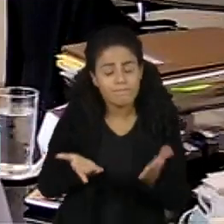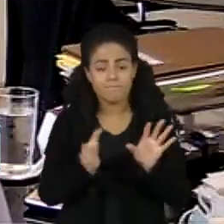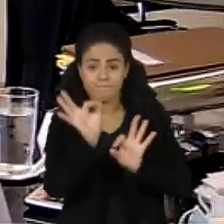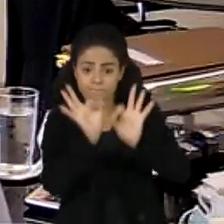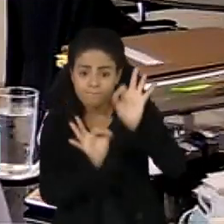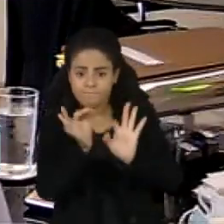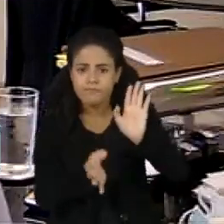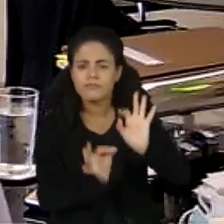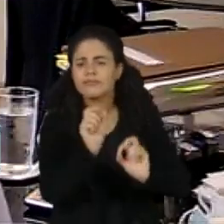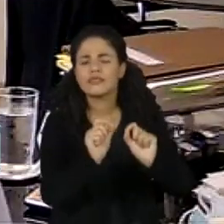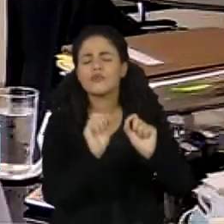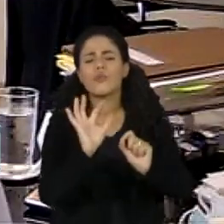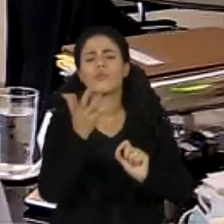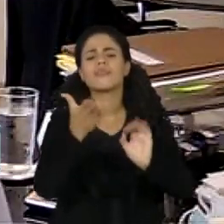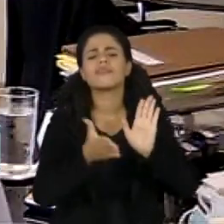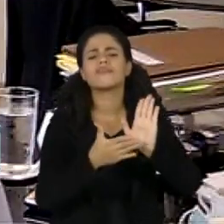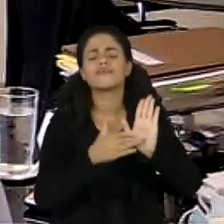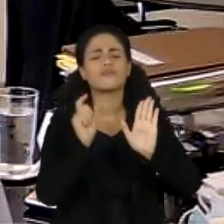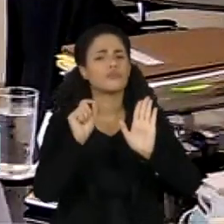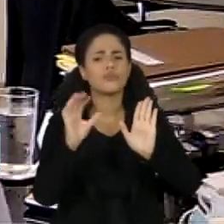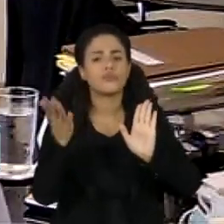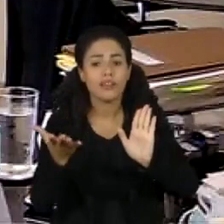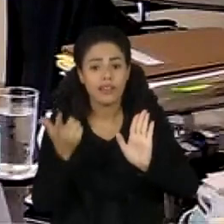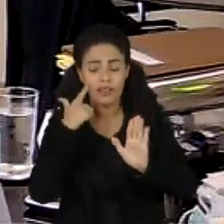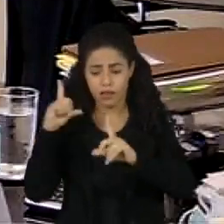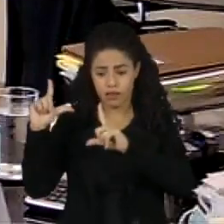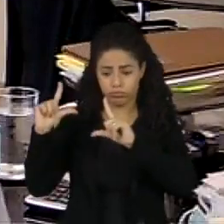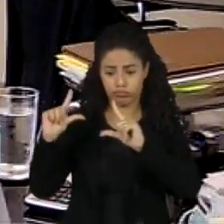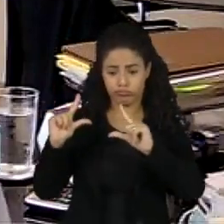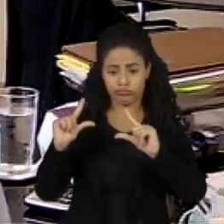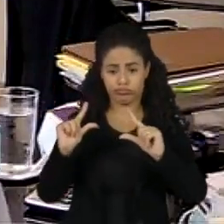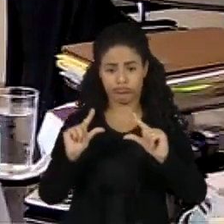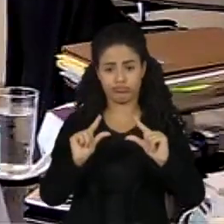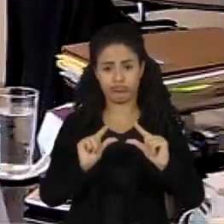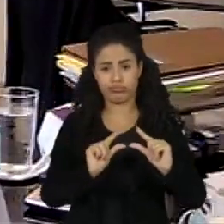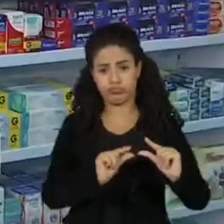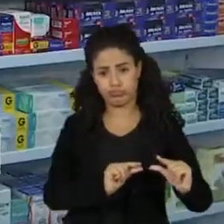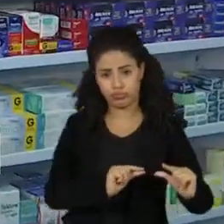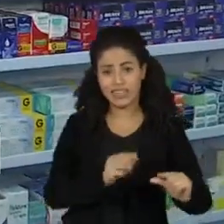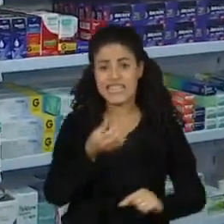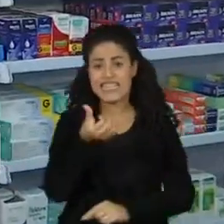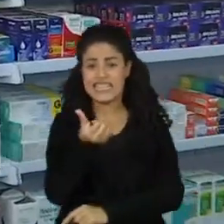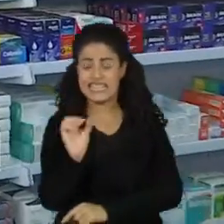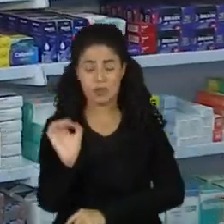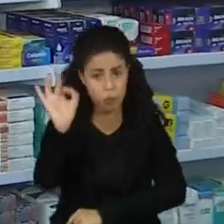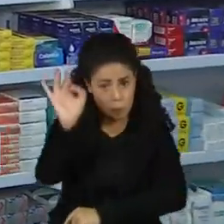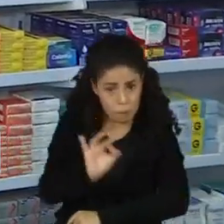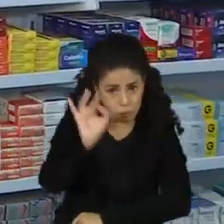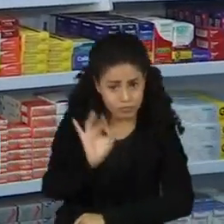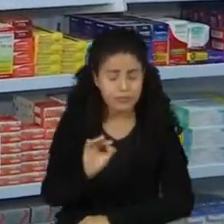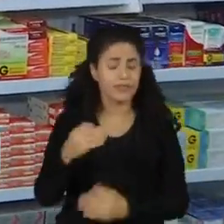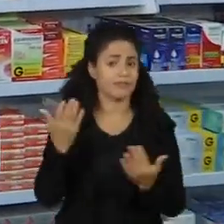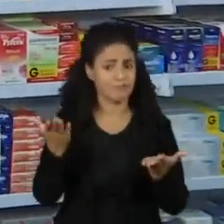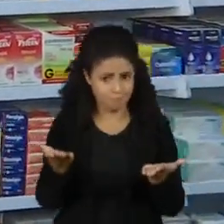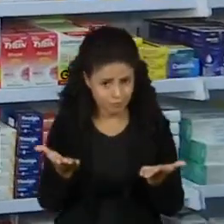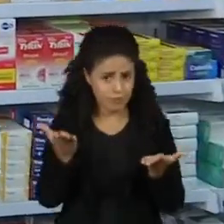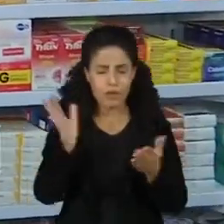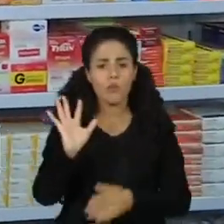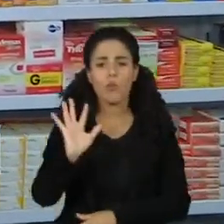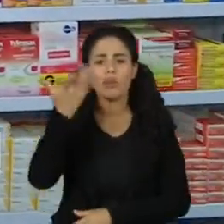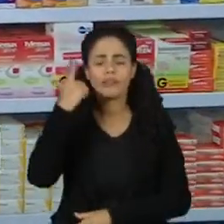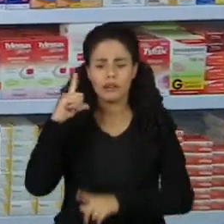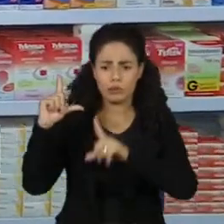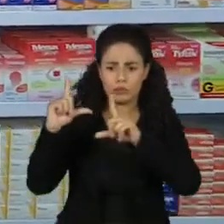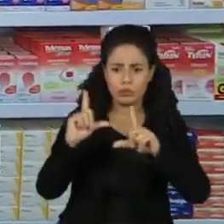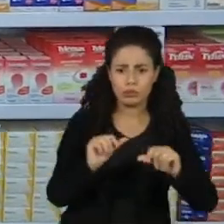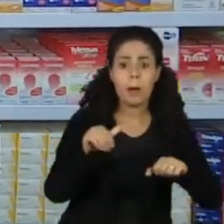aí possibilidade de diminuir, né, pelo menos 60%, ou seja, ele vai reduzir em mais